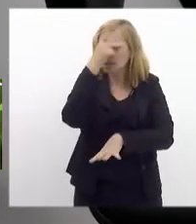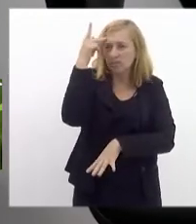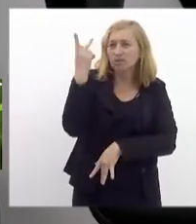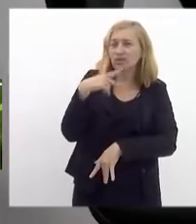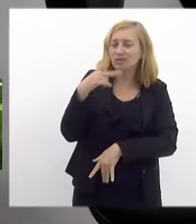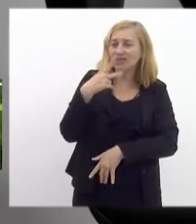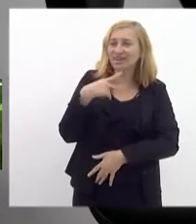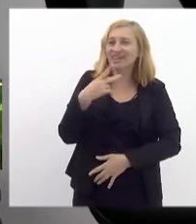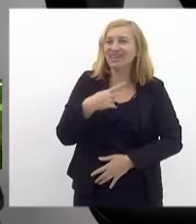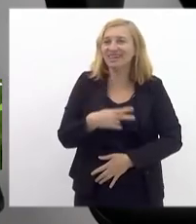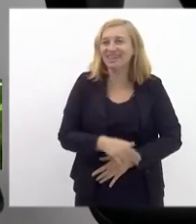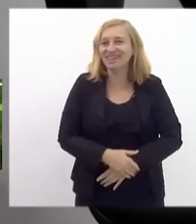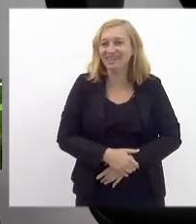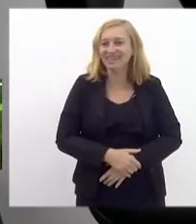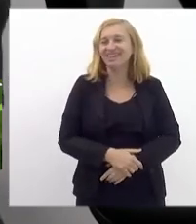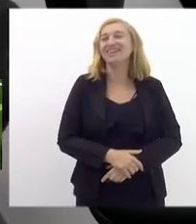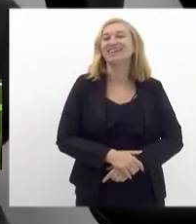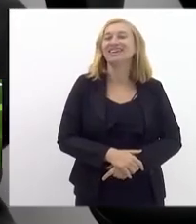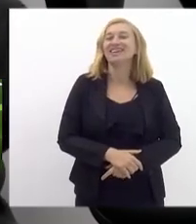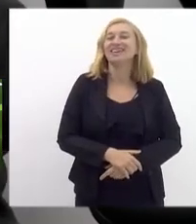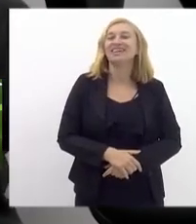conselhos são muito grandes, às vezes não funcionam.